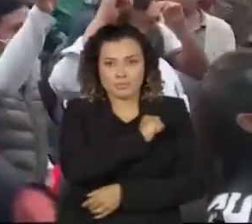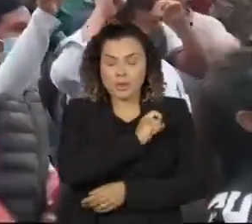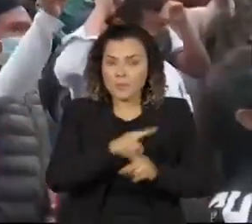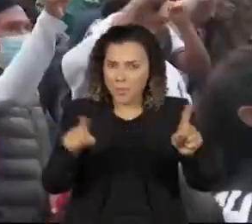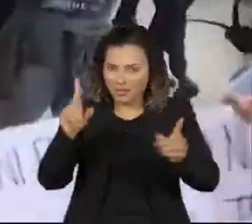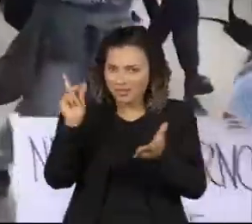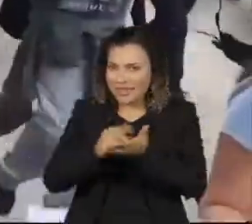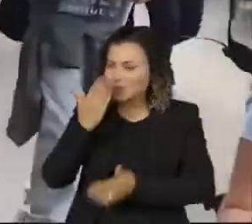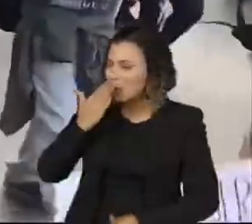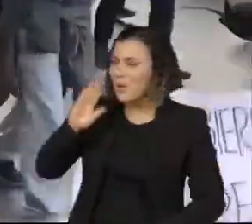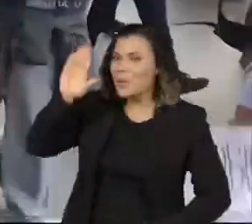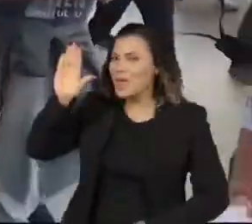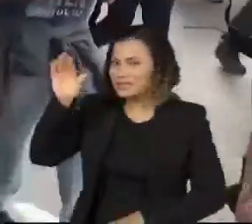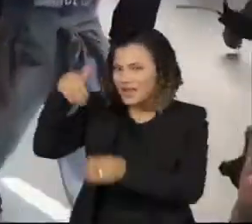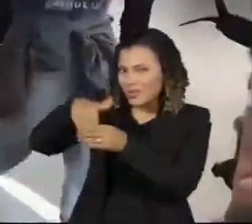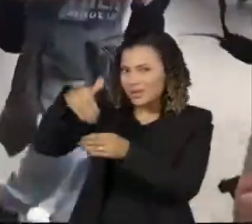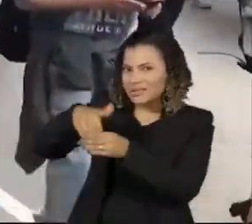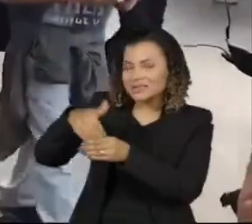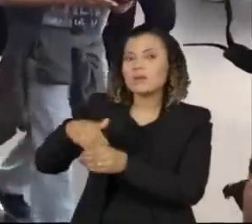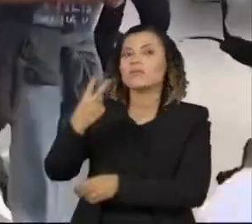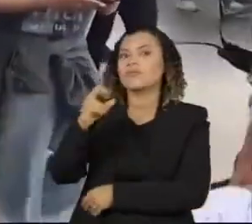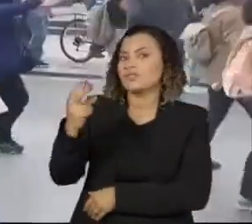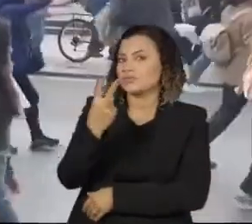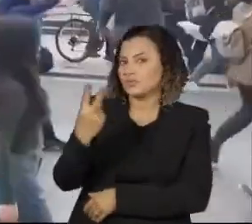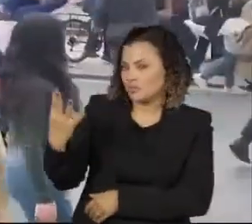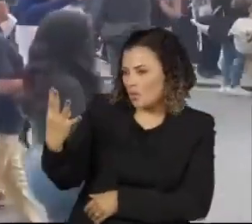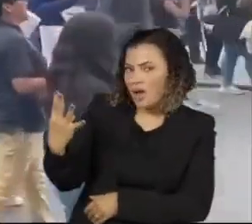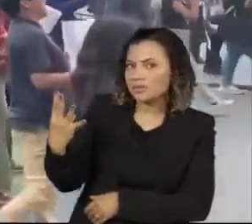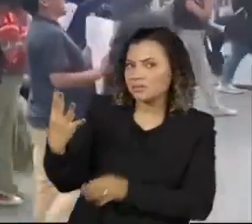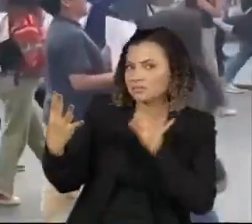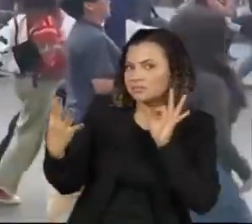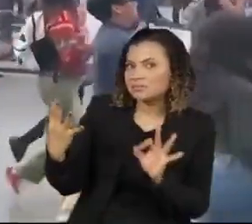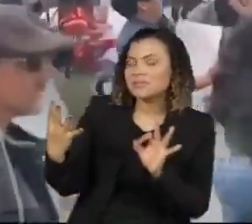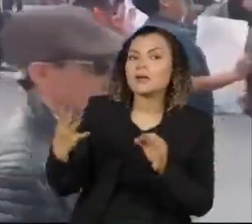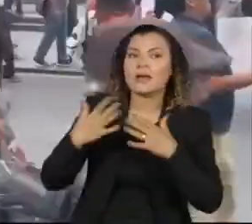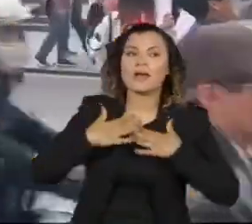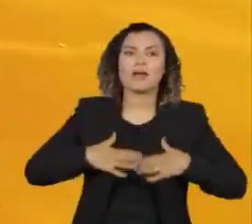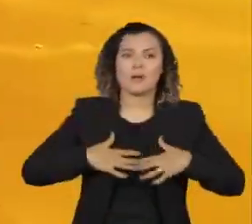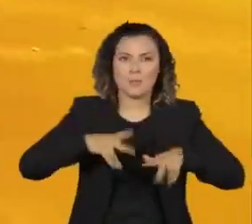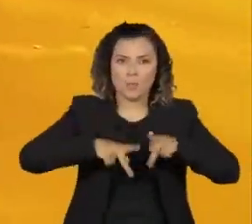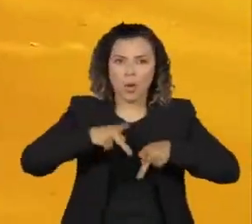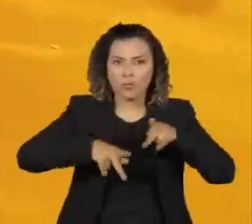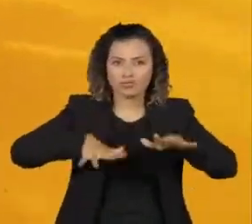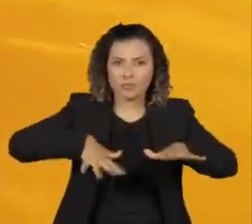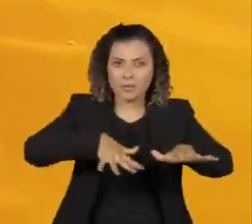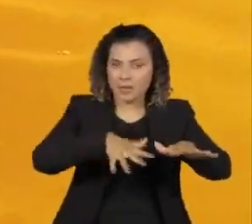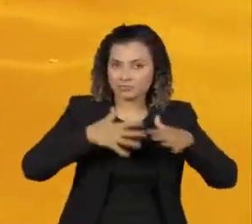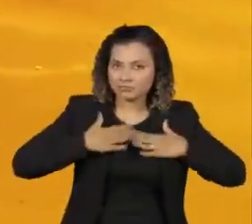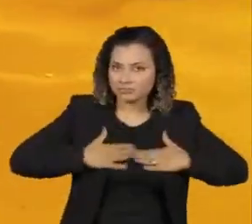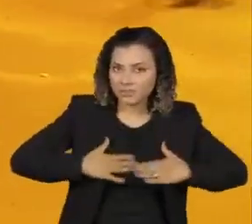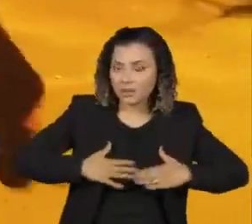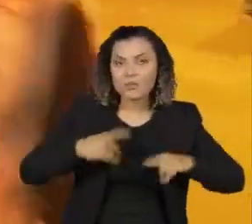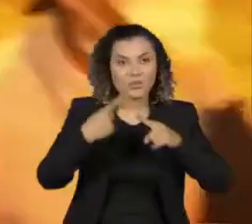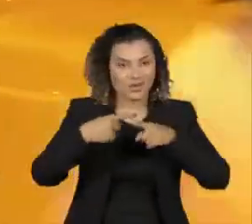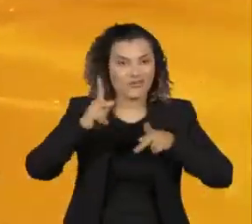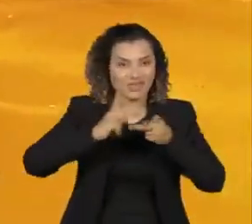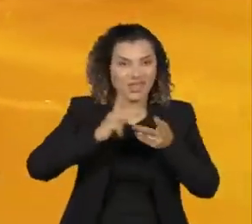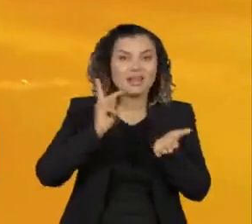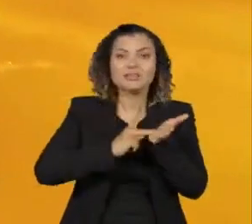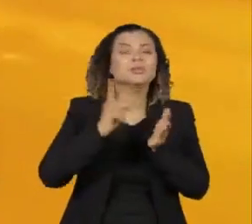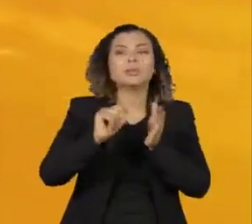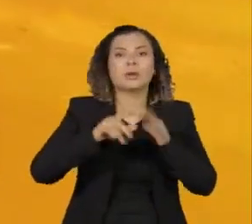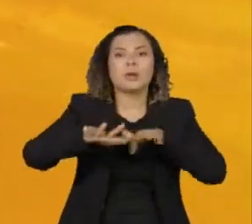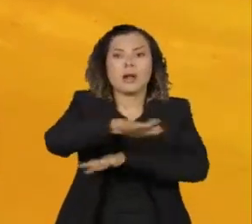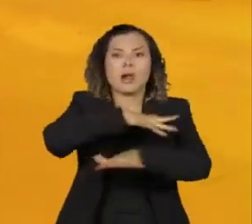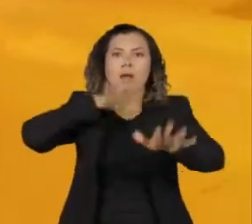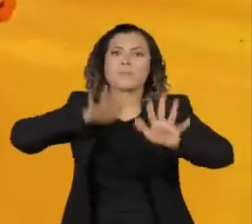saber se a promessa de eleições em 2024 vai acalmar as ruas uma vez que os manifestantes querem